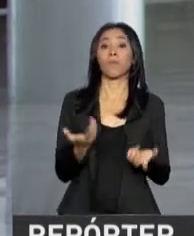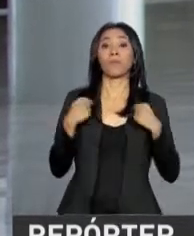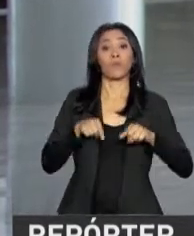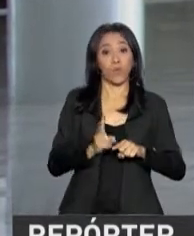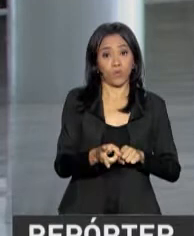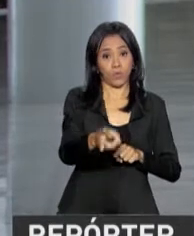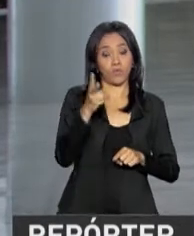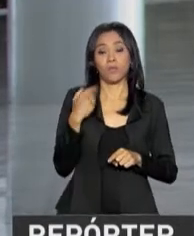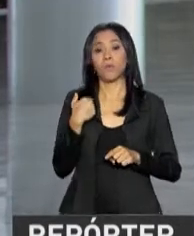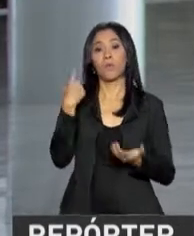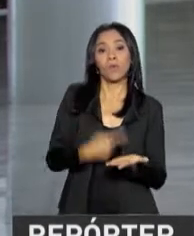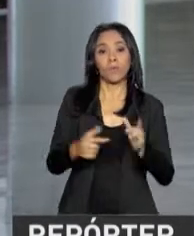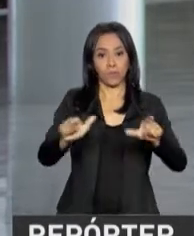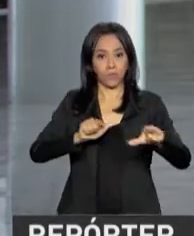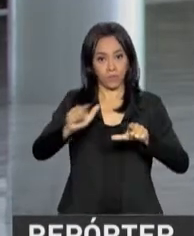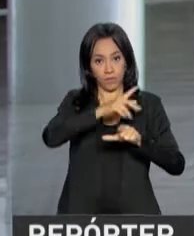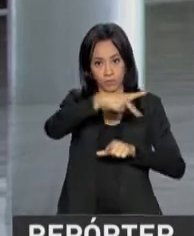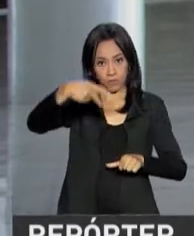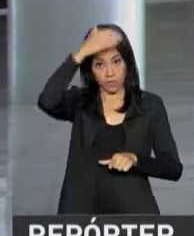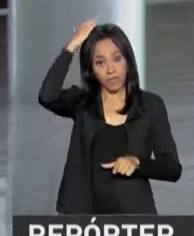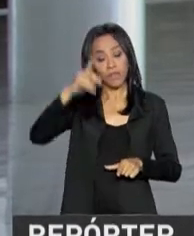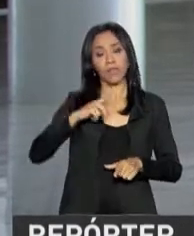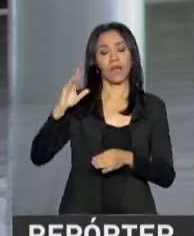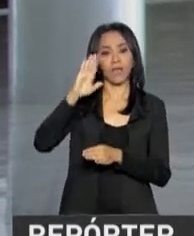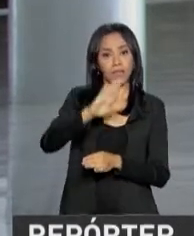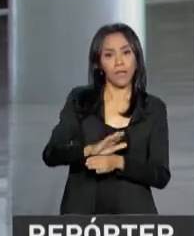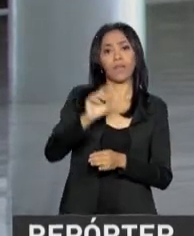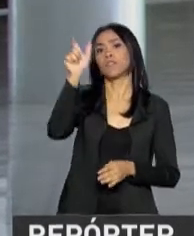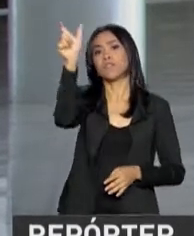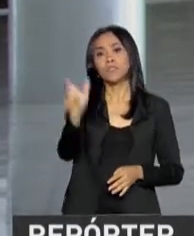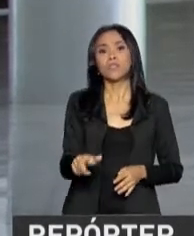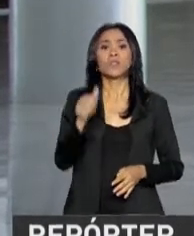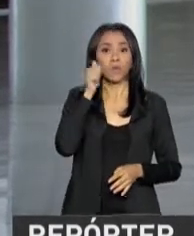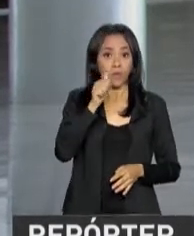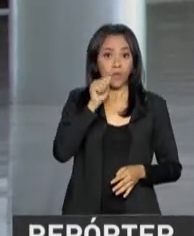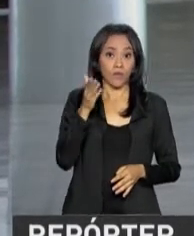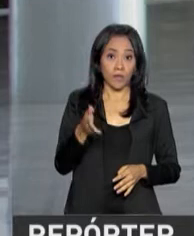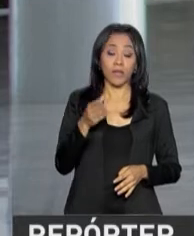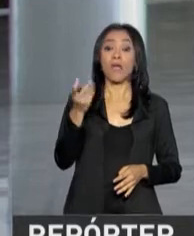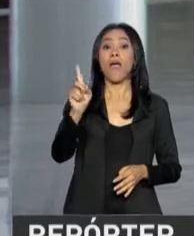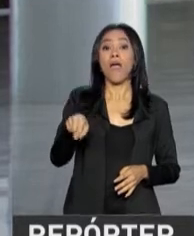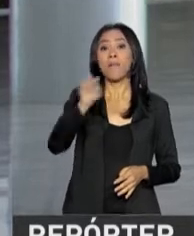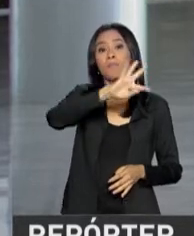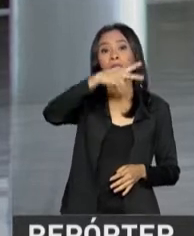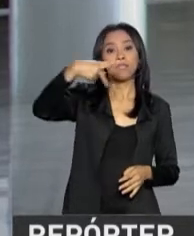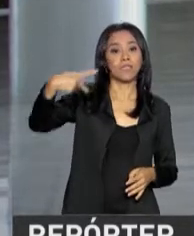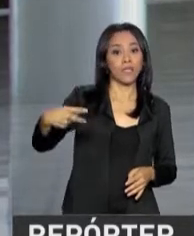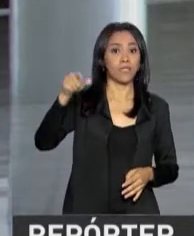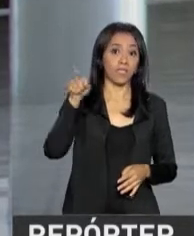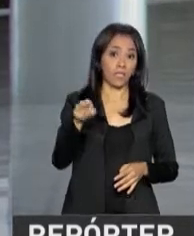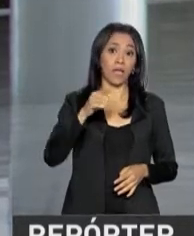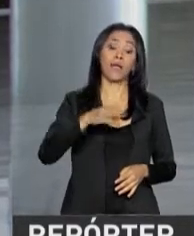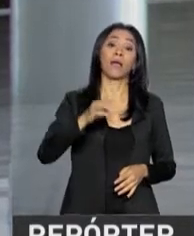às quatro horas da tarde a audiência será com a oceanógrafa sylvia earle que é presidente da mission buy que é uma entidade